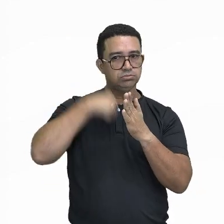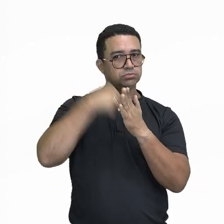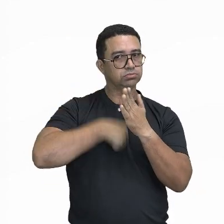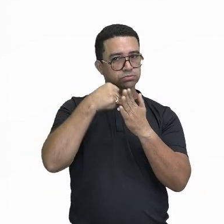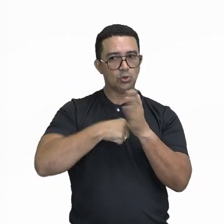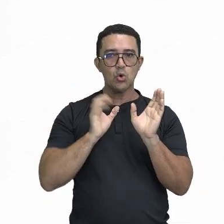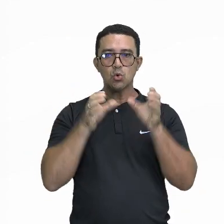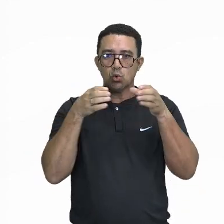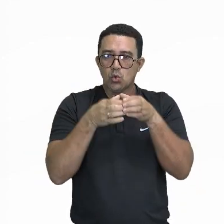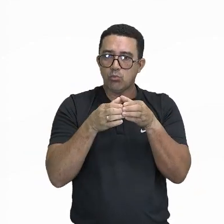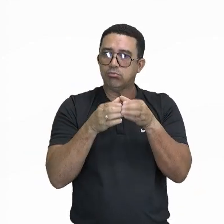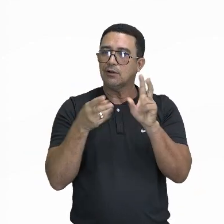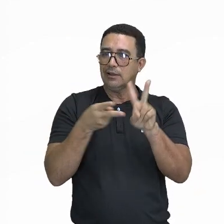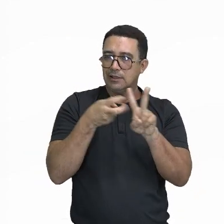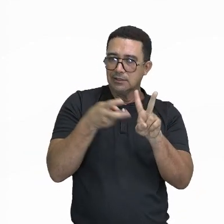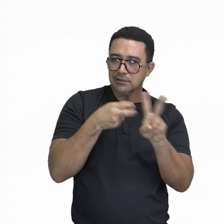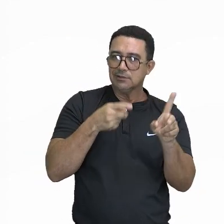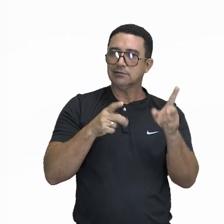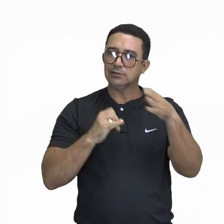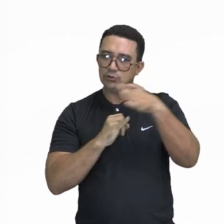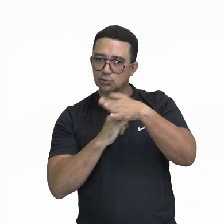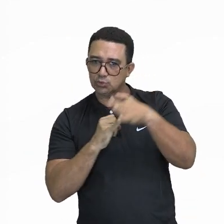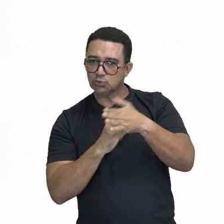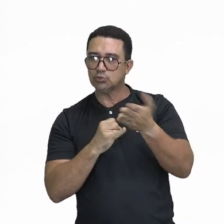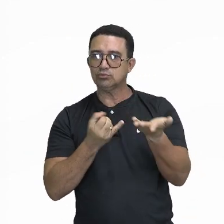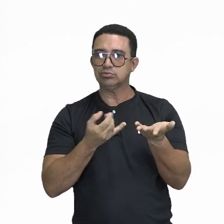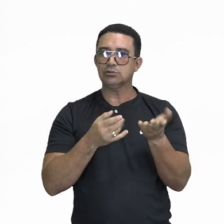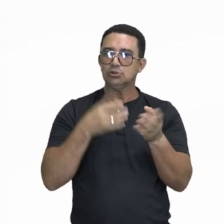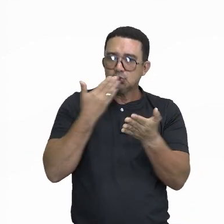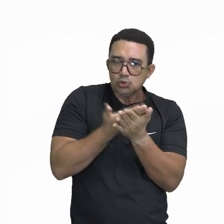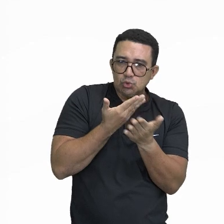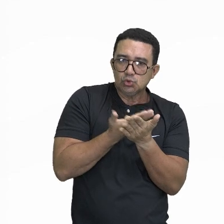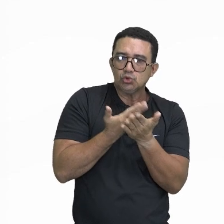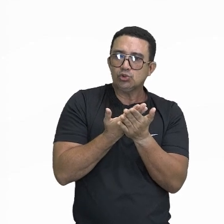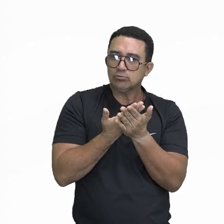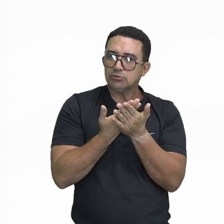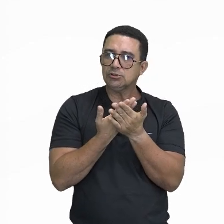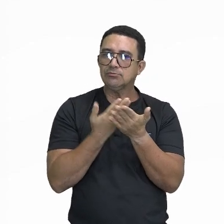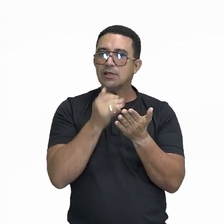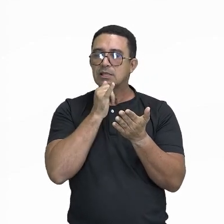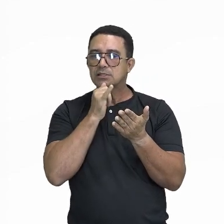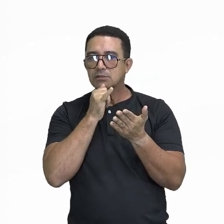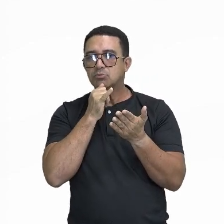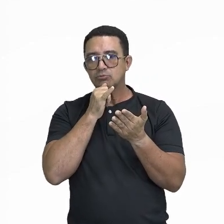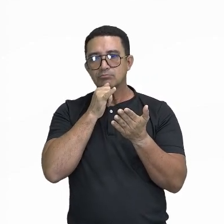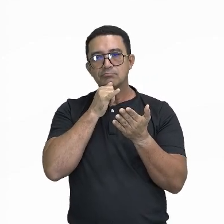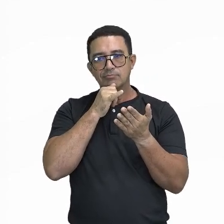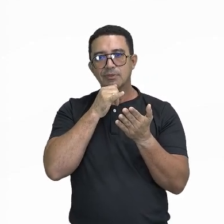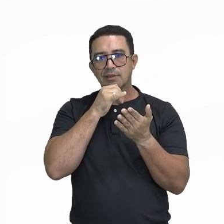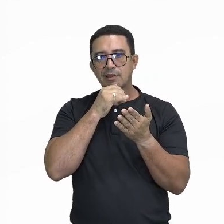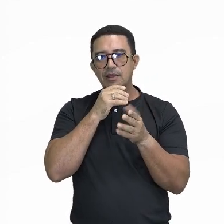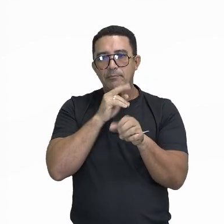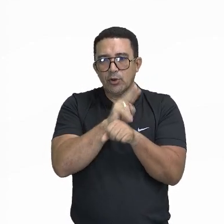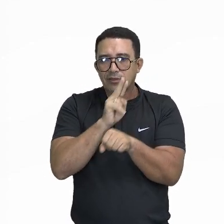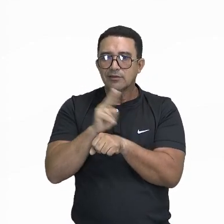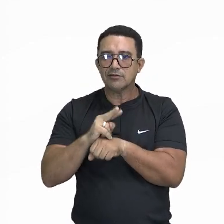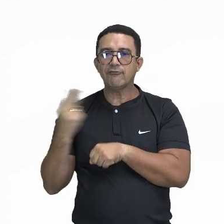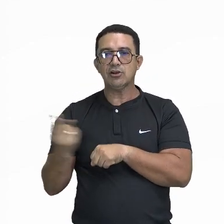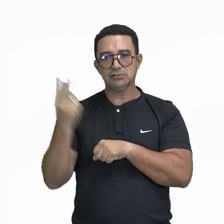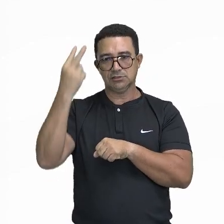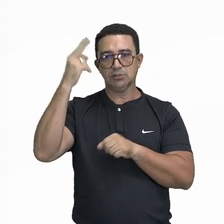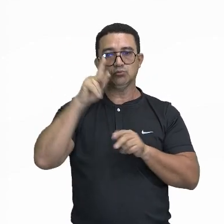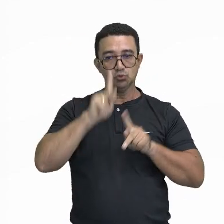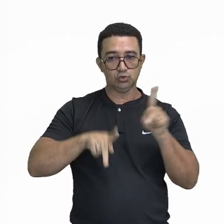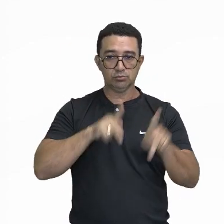indígenas, organizações e profissionais que estudam e defendem a valorização desses povos.